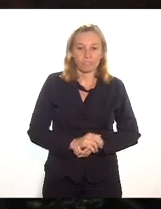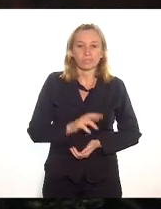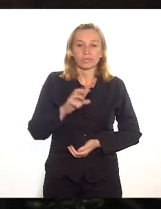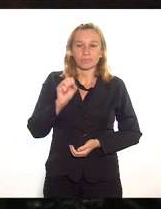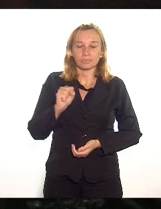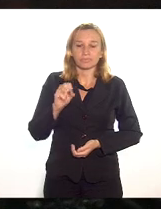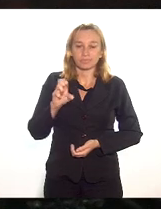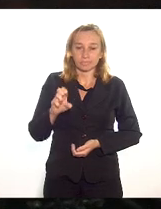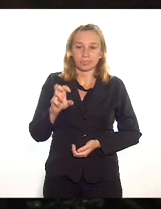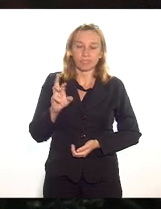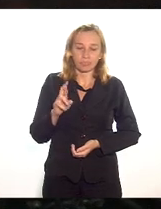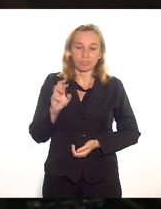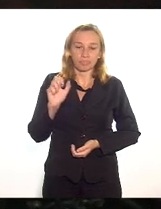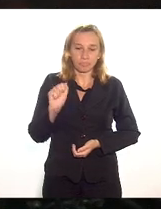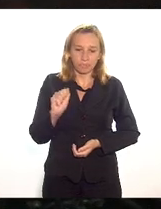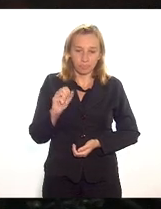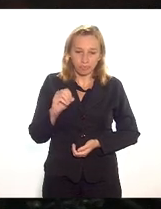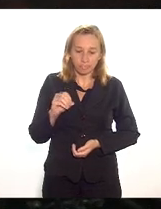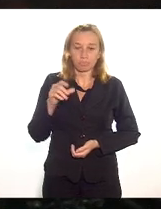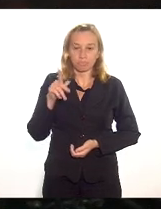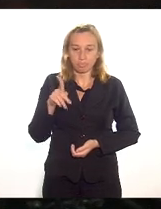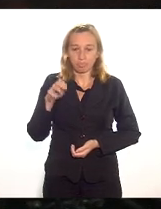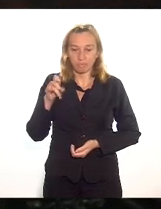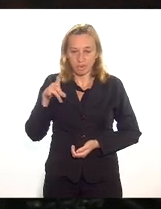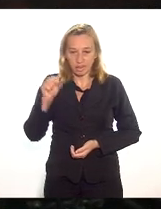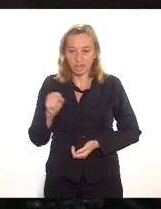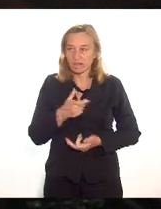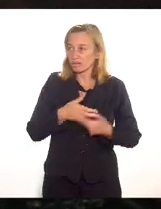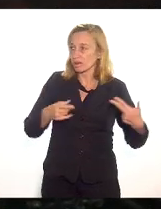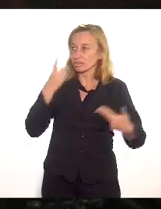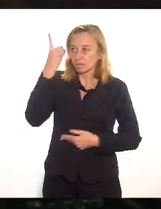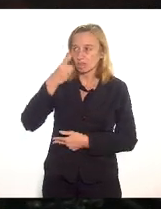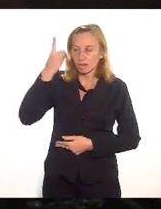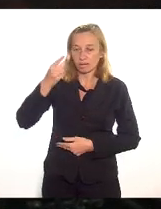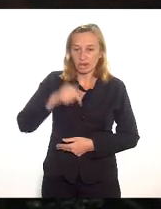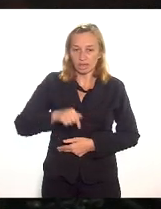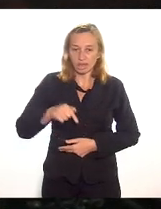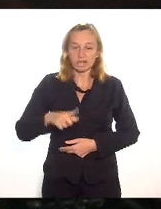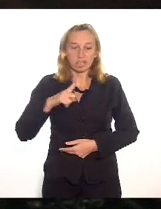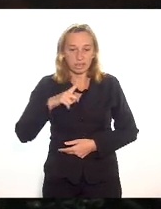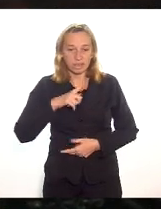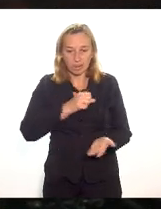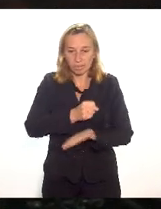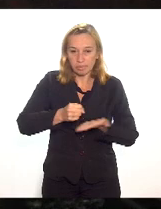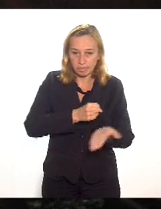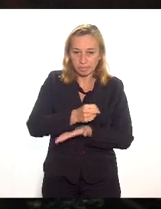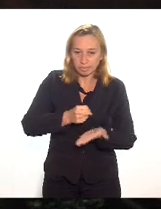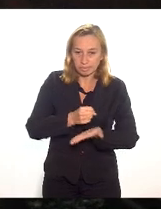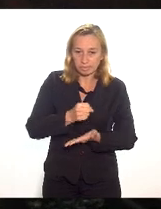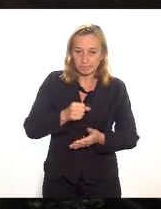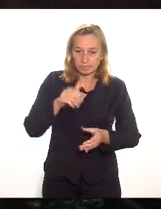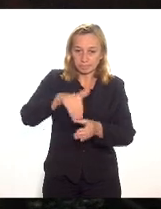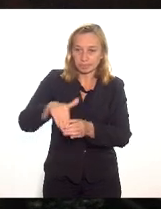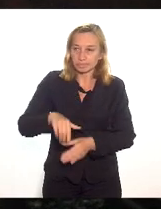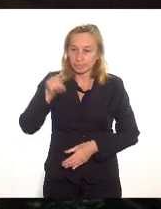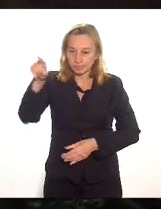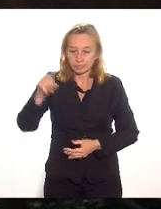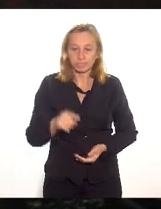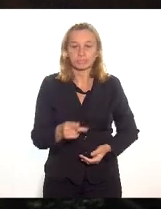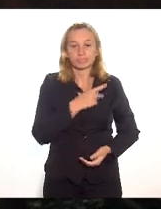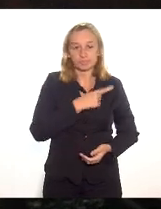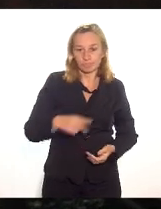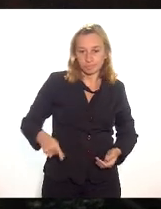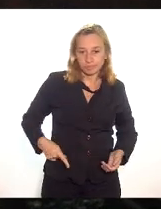Seropédica, muitos deputados aqui têm sua base eleitoral lá. O próprio presidente da casa, num debate